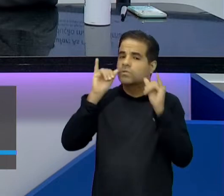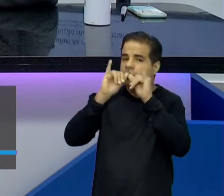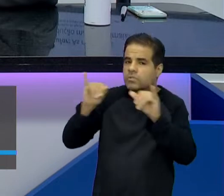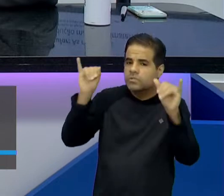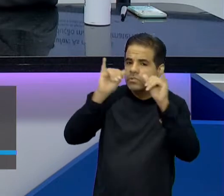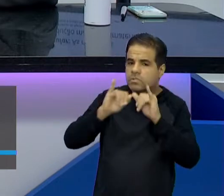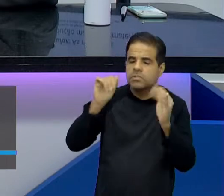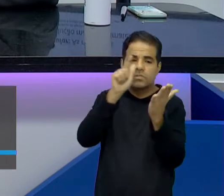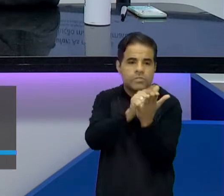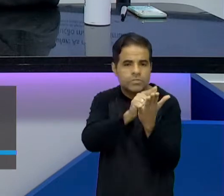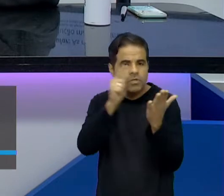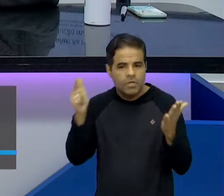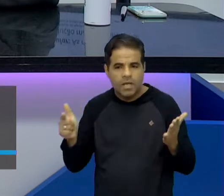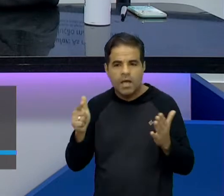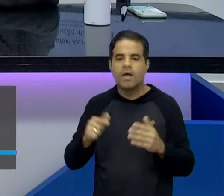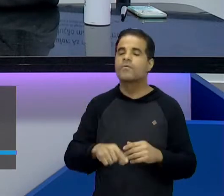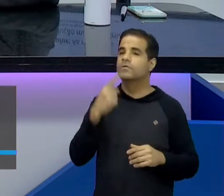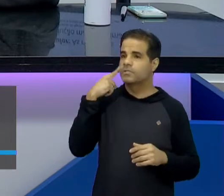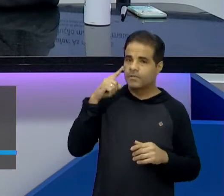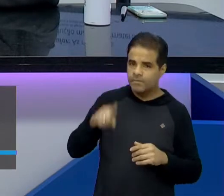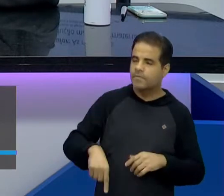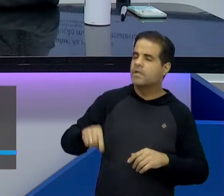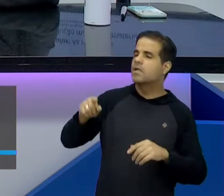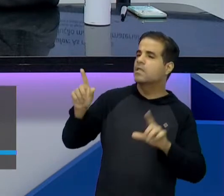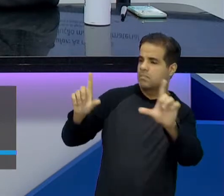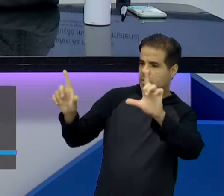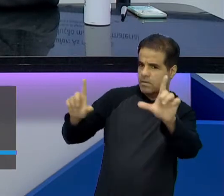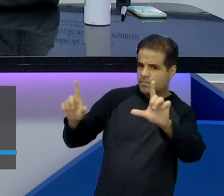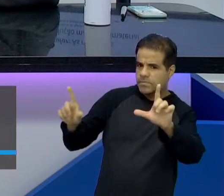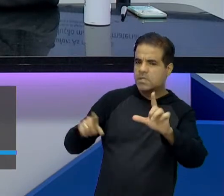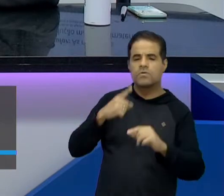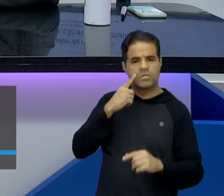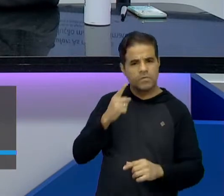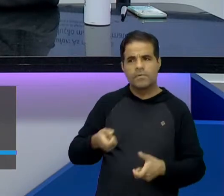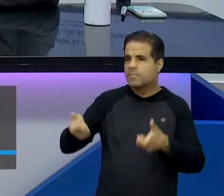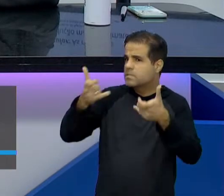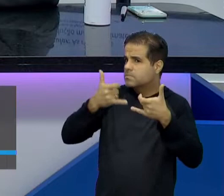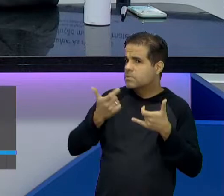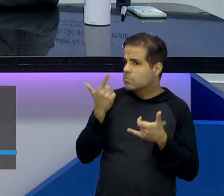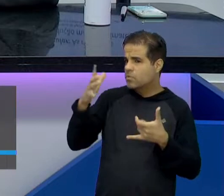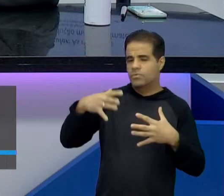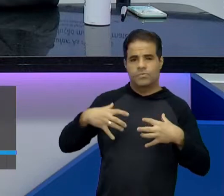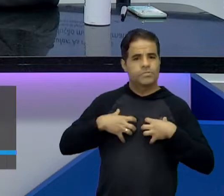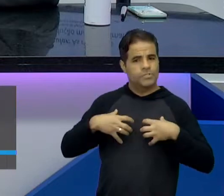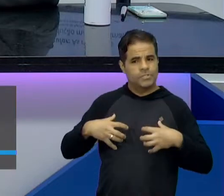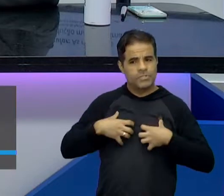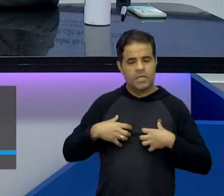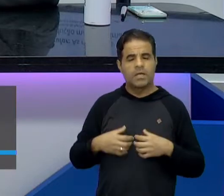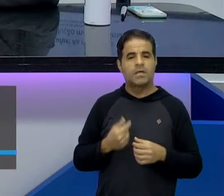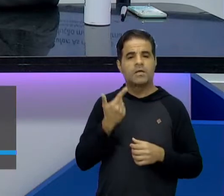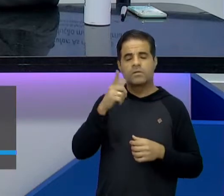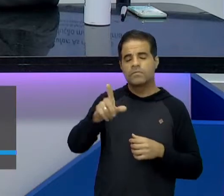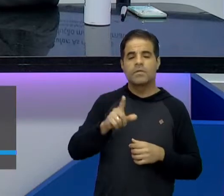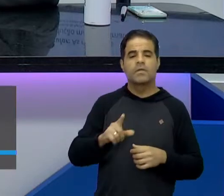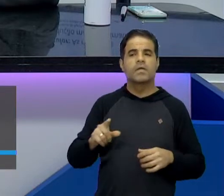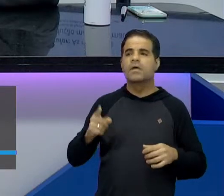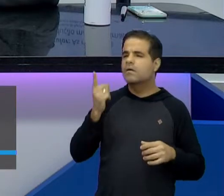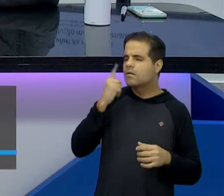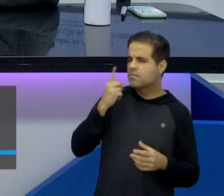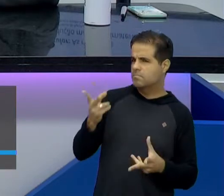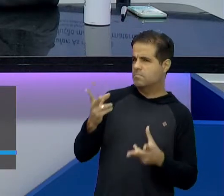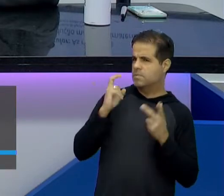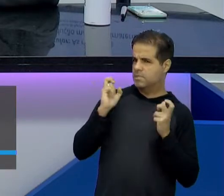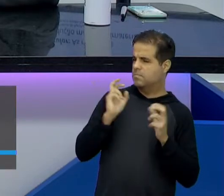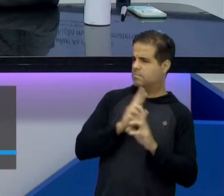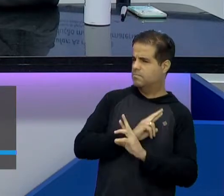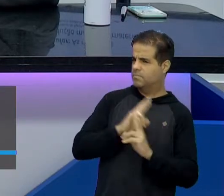Por exemplo, a gente vê numa determinada emissora, tem o fato, mas eles contam de um jeito. Sim. A gente vê numa outra emissora, a gente percebe que